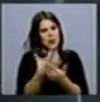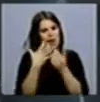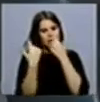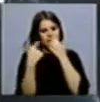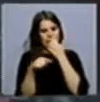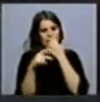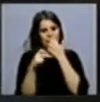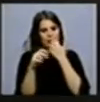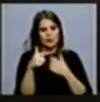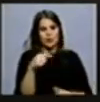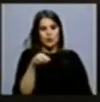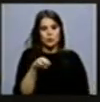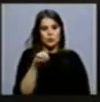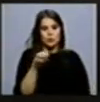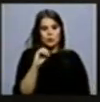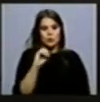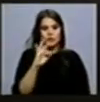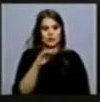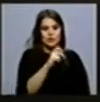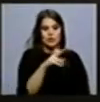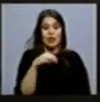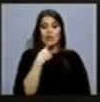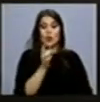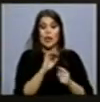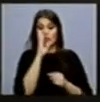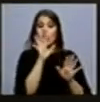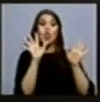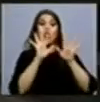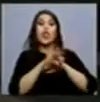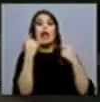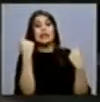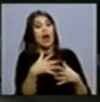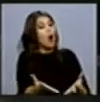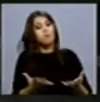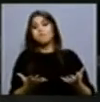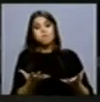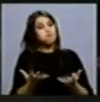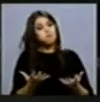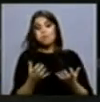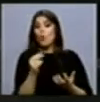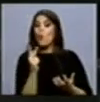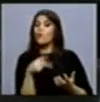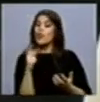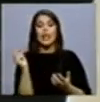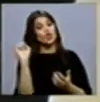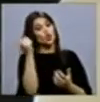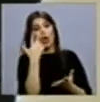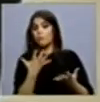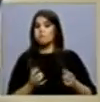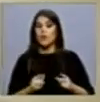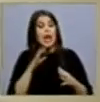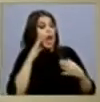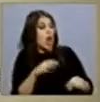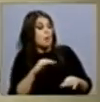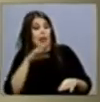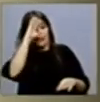E, portanto, o que eles dizem é que, obviamente, se tens sombra, quer dizer que não recebes a radiação ultravioleta do Sol. E, portanto, é natural, eles já estavam à